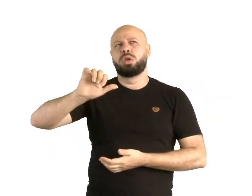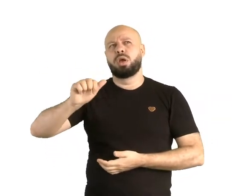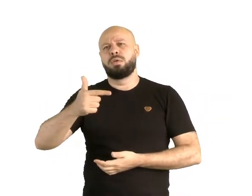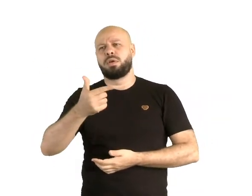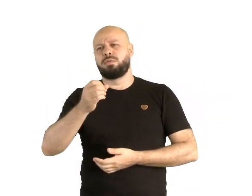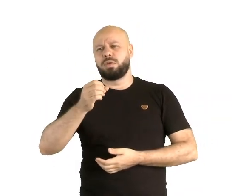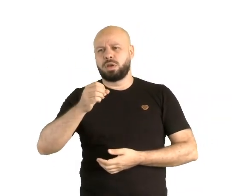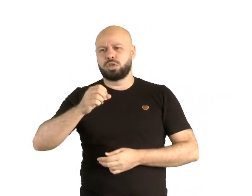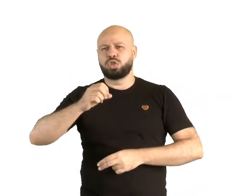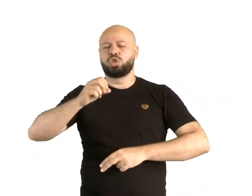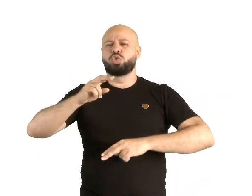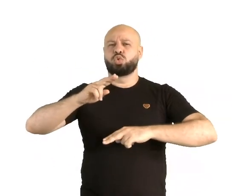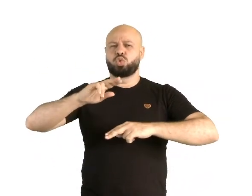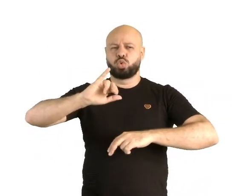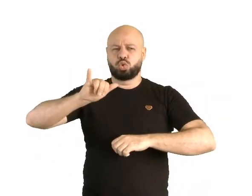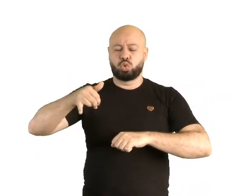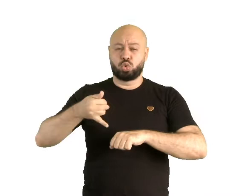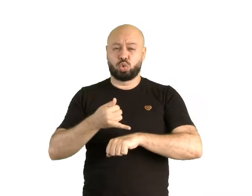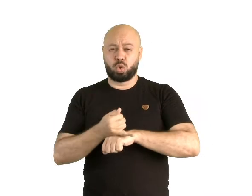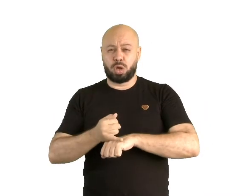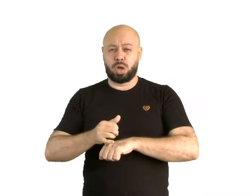de julho de